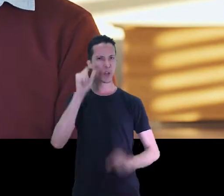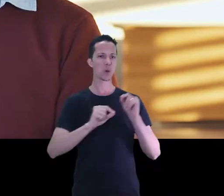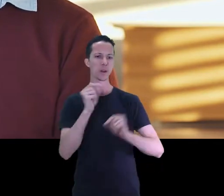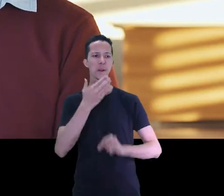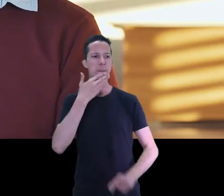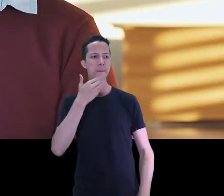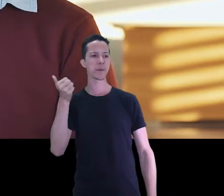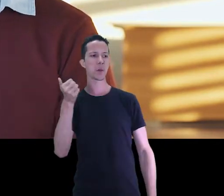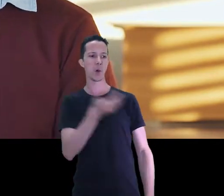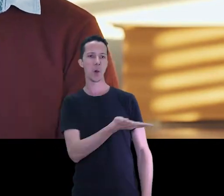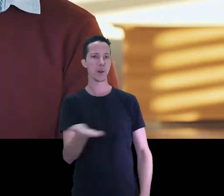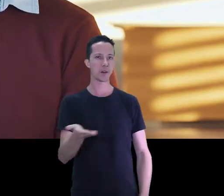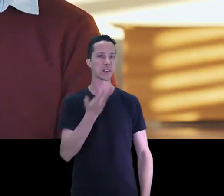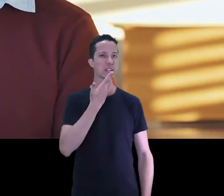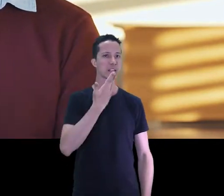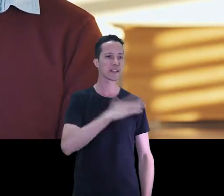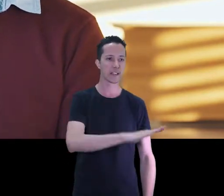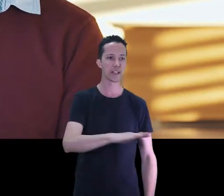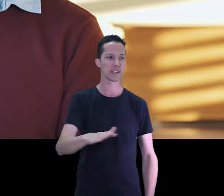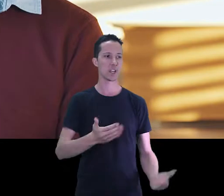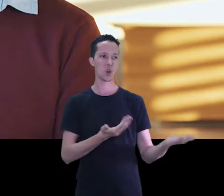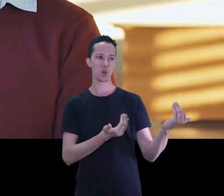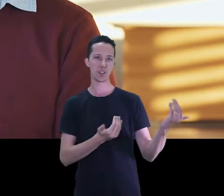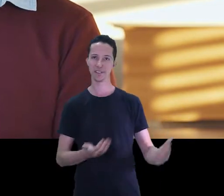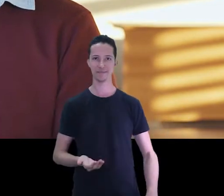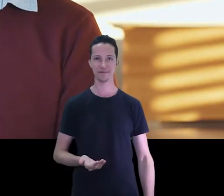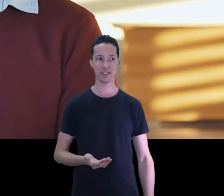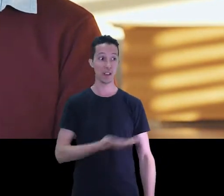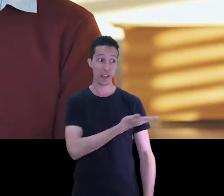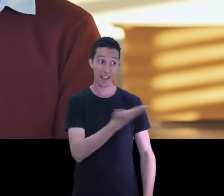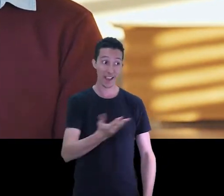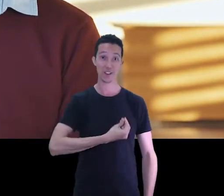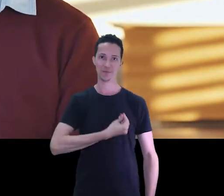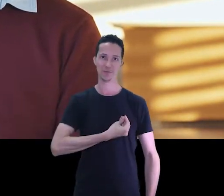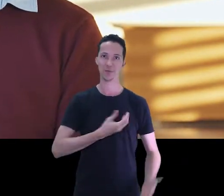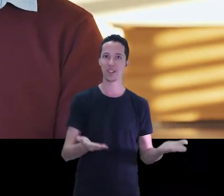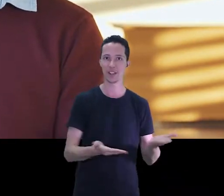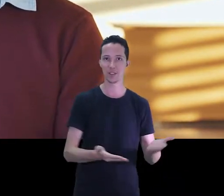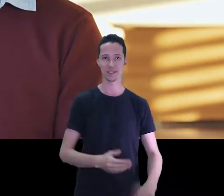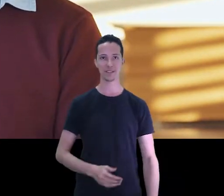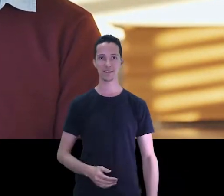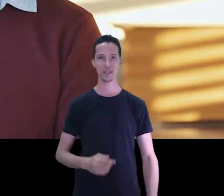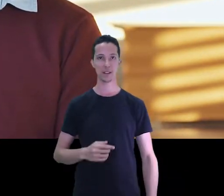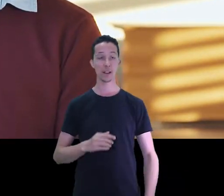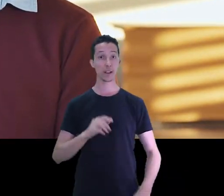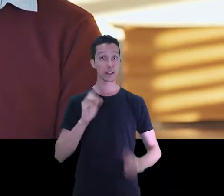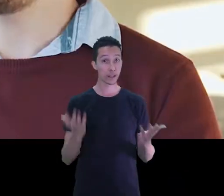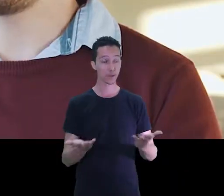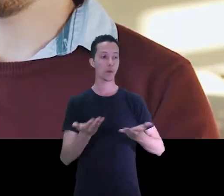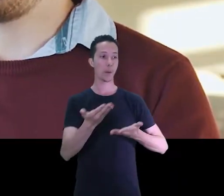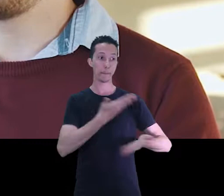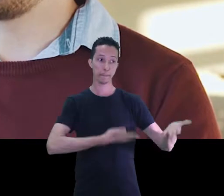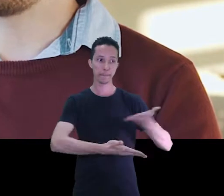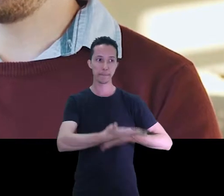teríamos a capacidade de dizer o que é melhor para a criança ou para o adolescente, né? Elas mesmas é que vivem essas realidades. A